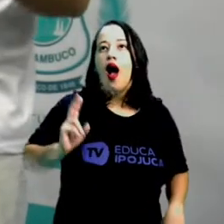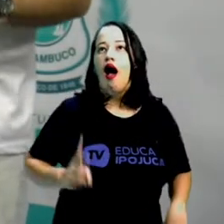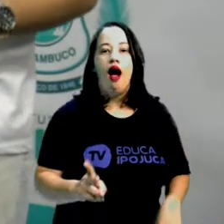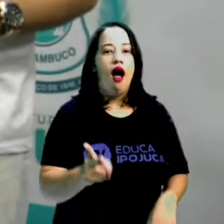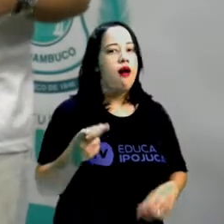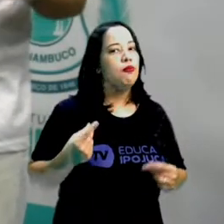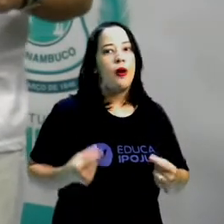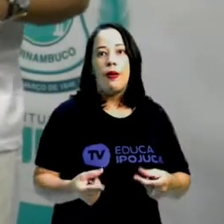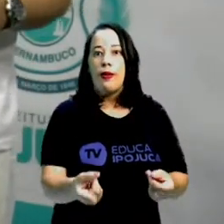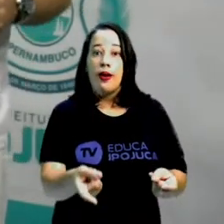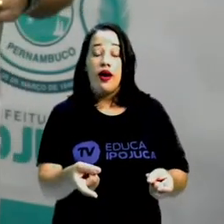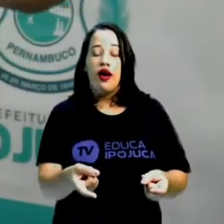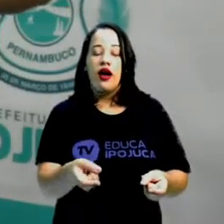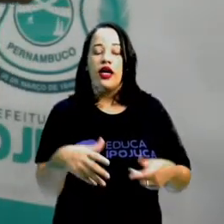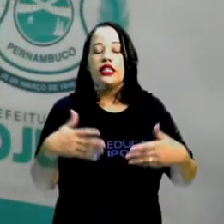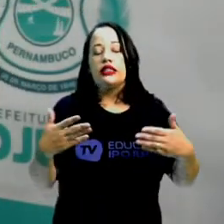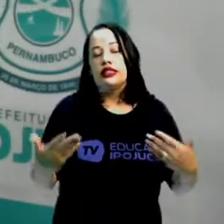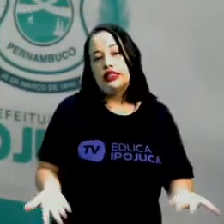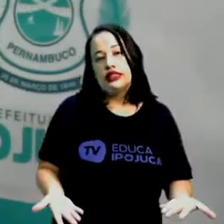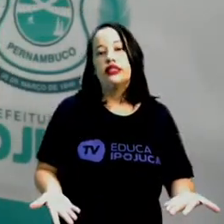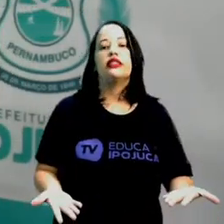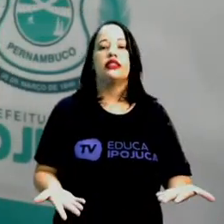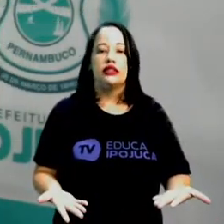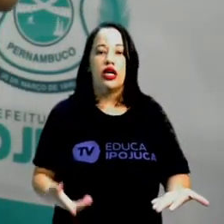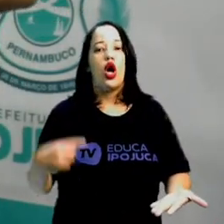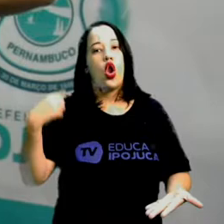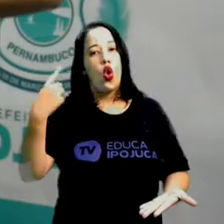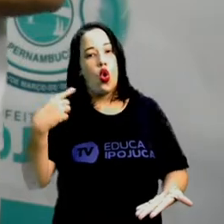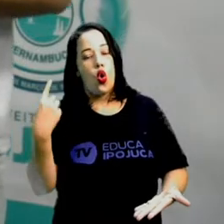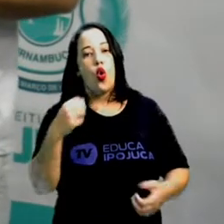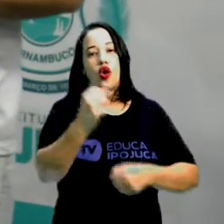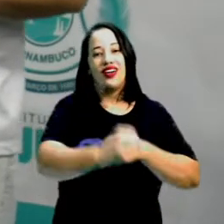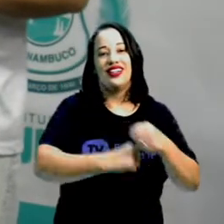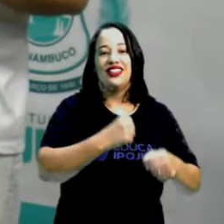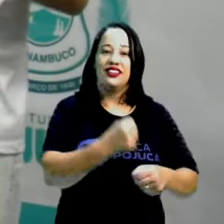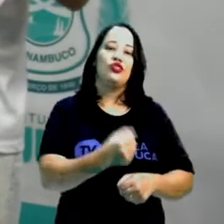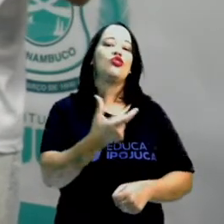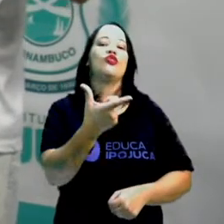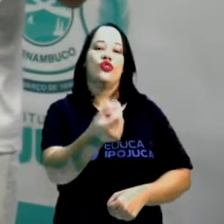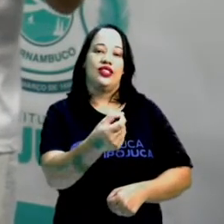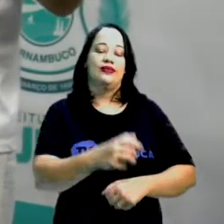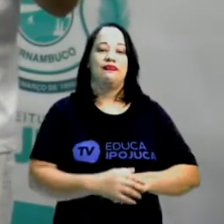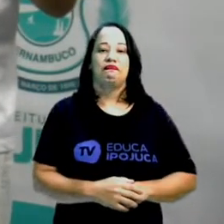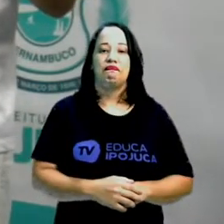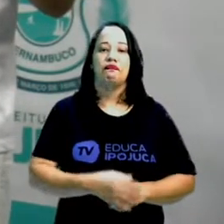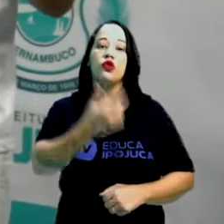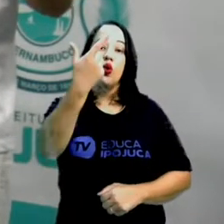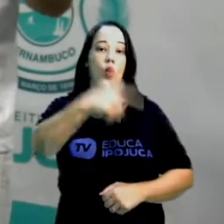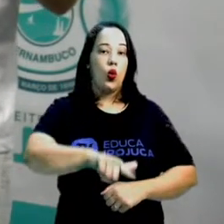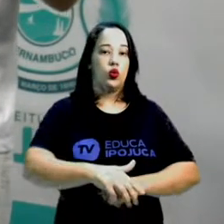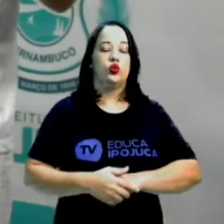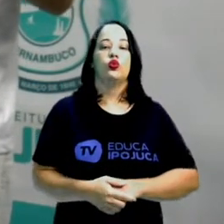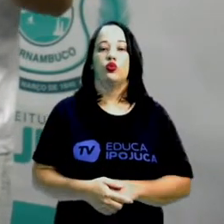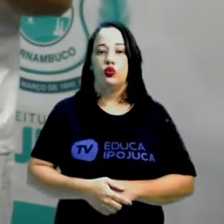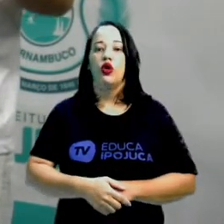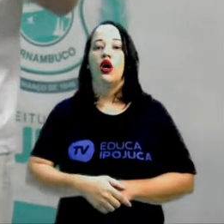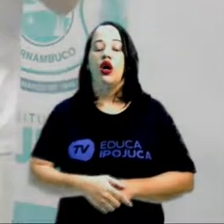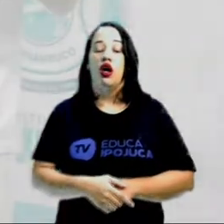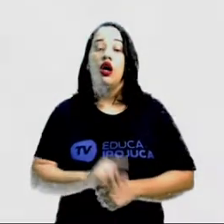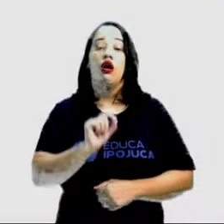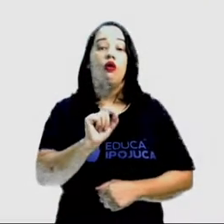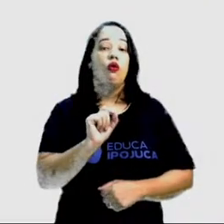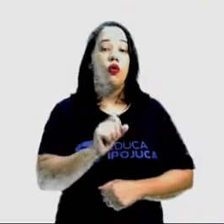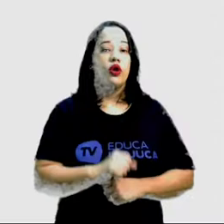então por isso que eu conhecido como os loucos a outra marca despediu do